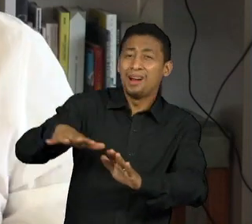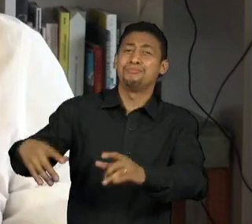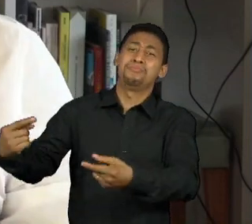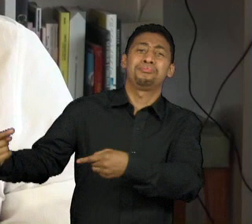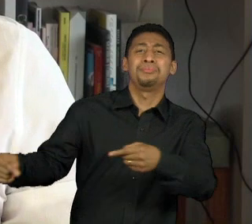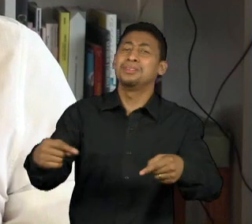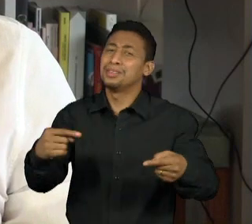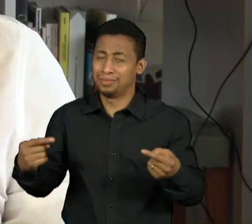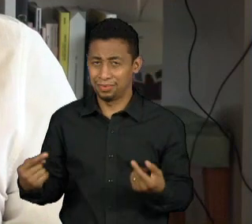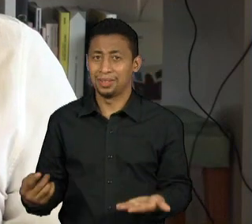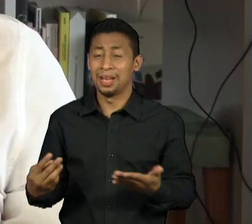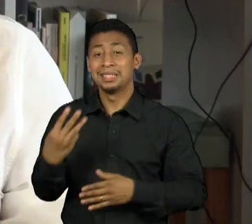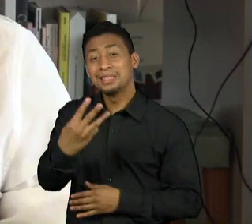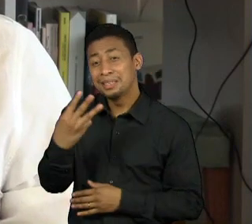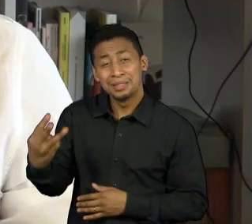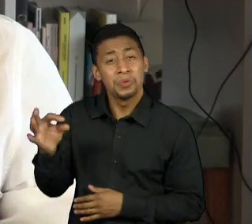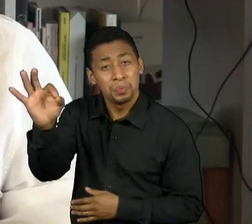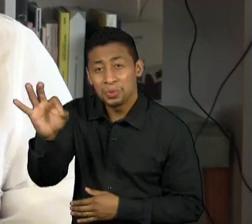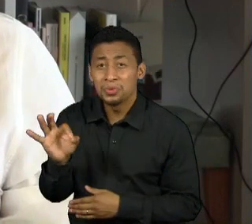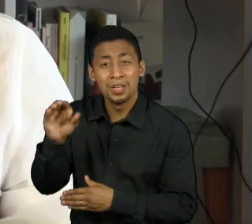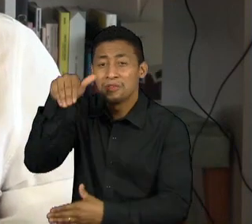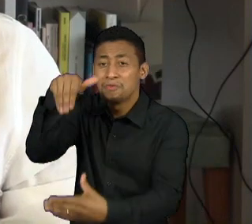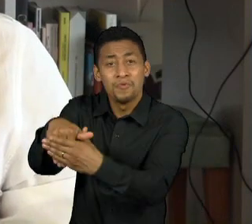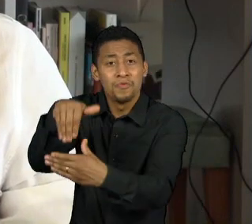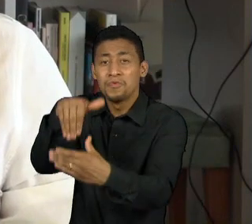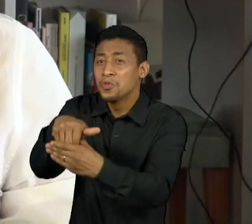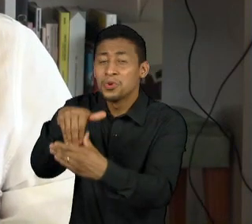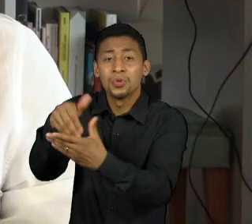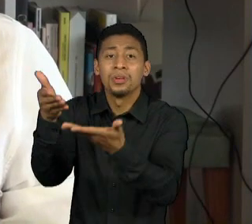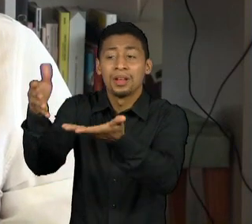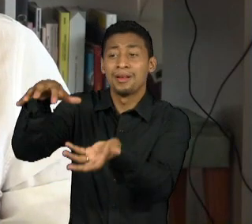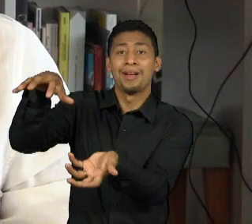dos deputados para votar nele. Na Câmara, não tem